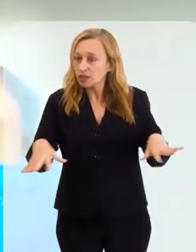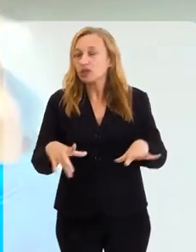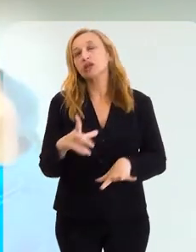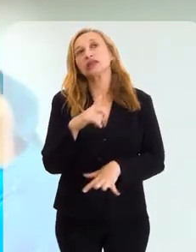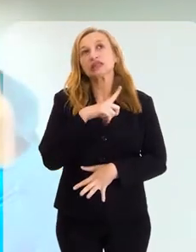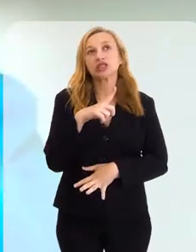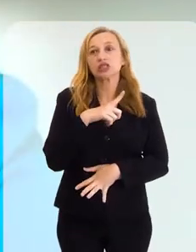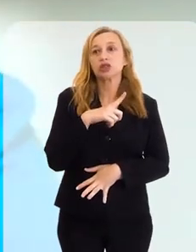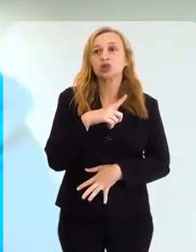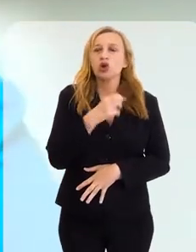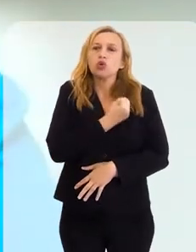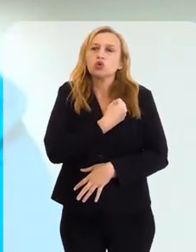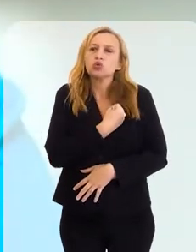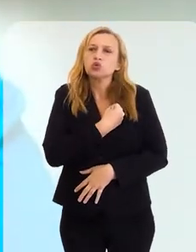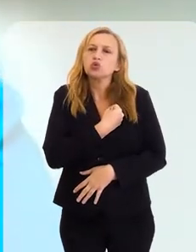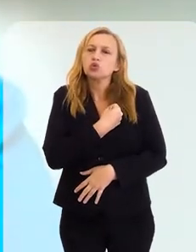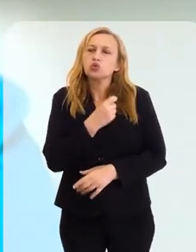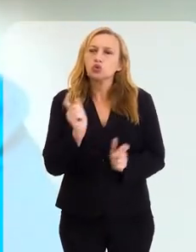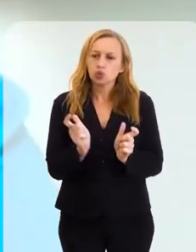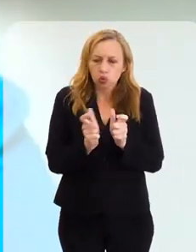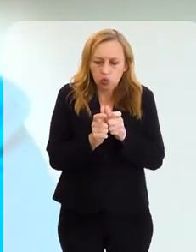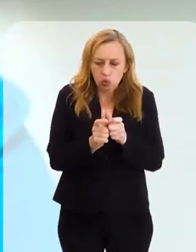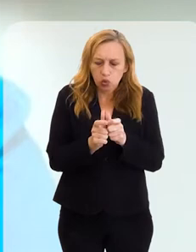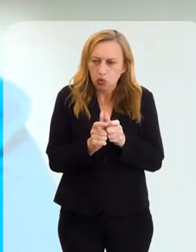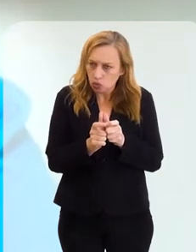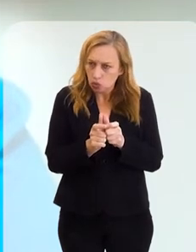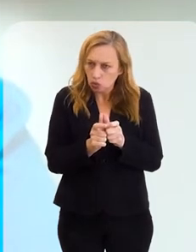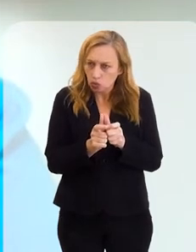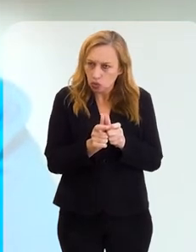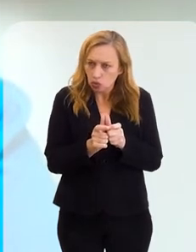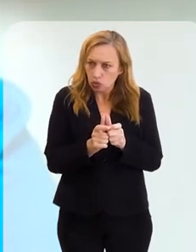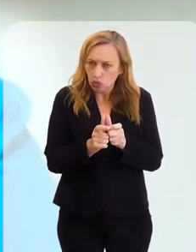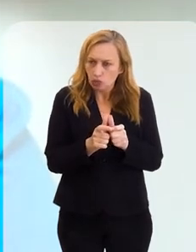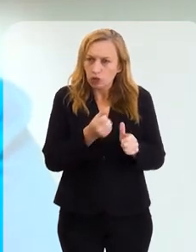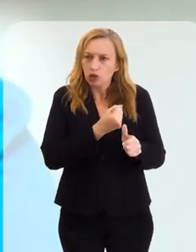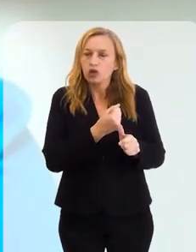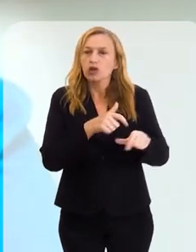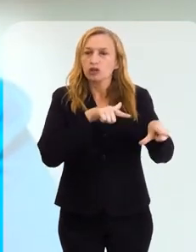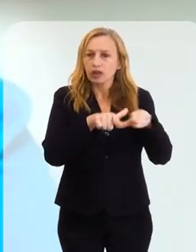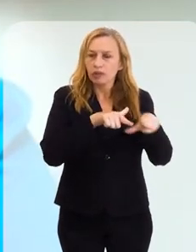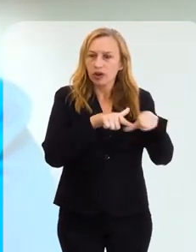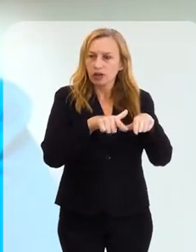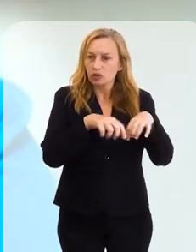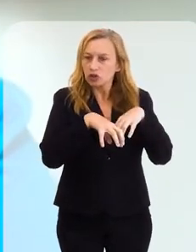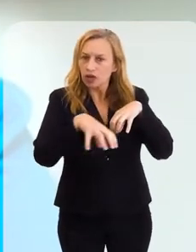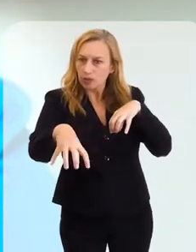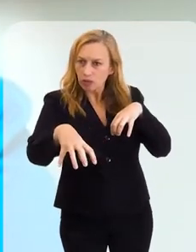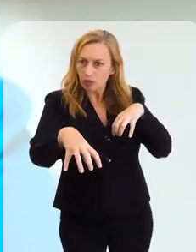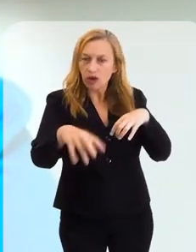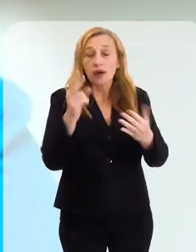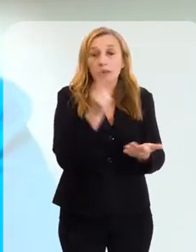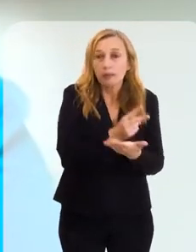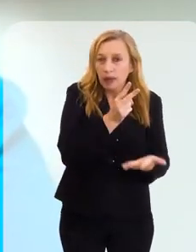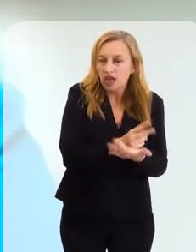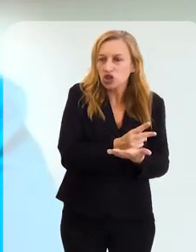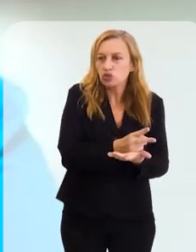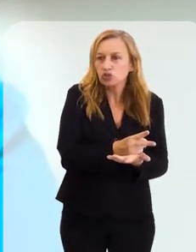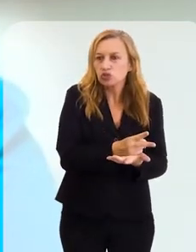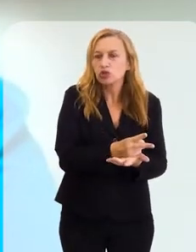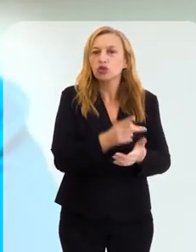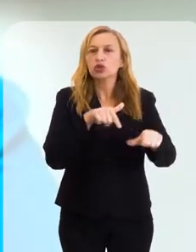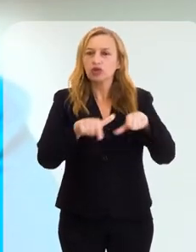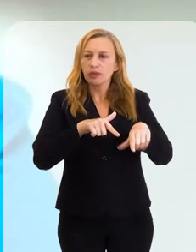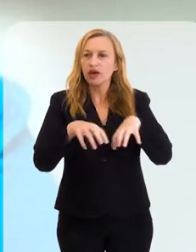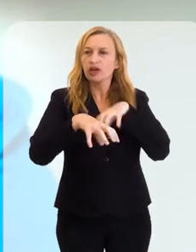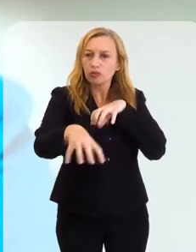pandemia, havia, um número muito reduzido de trabalhadores em trabalho remoto nas organizações, mesmo